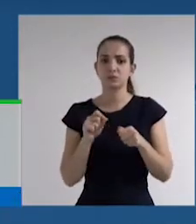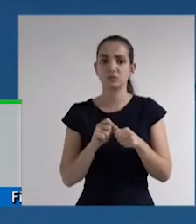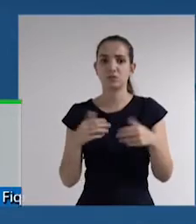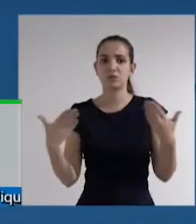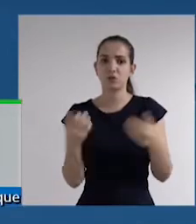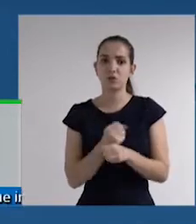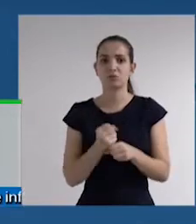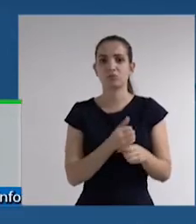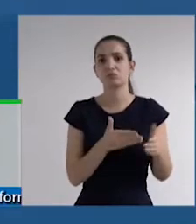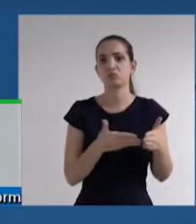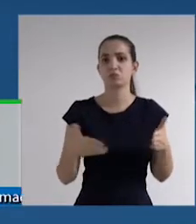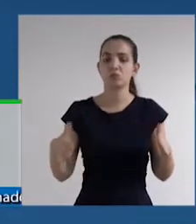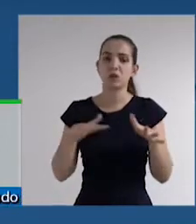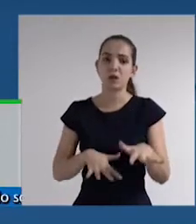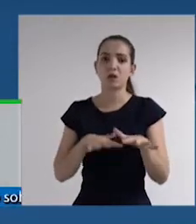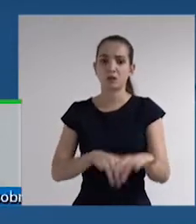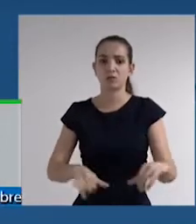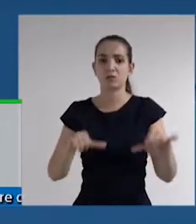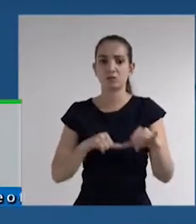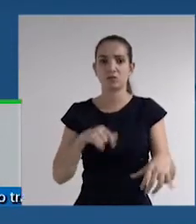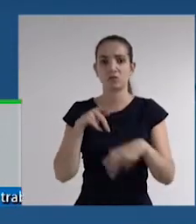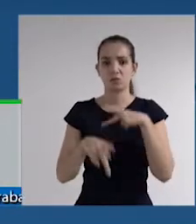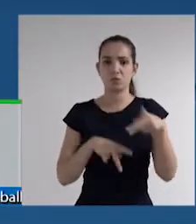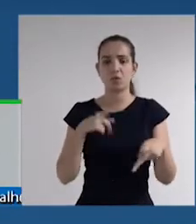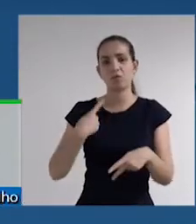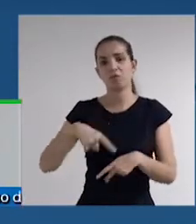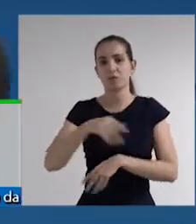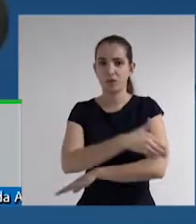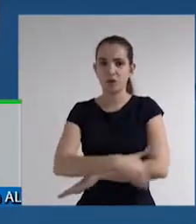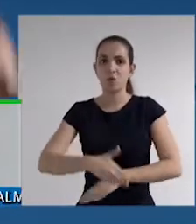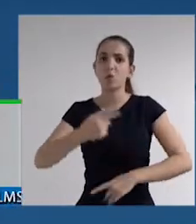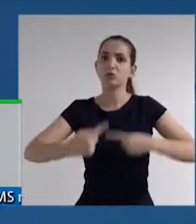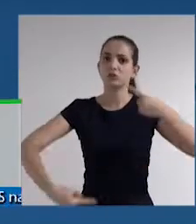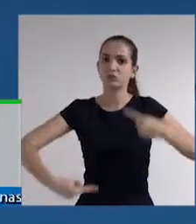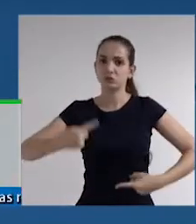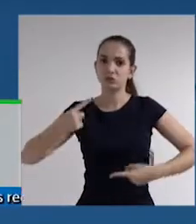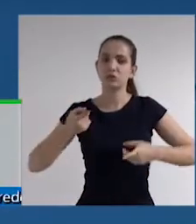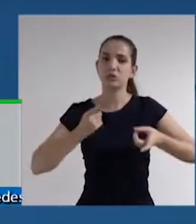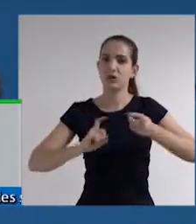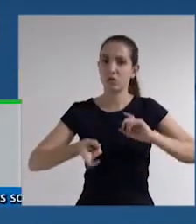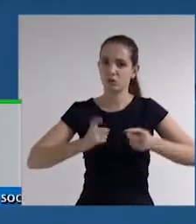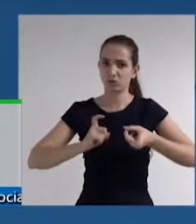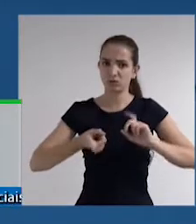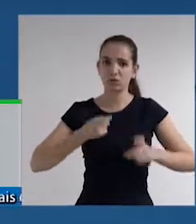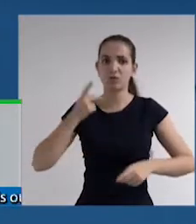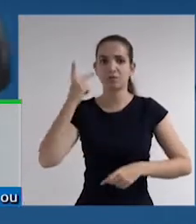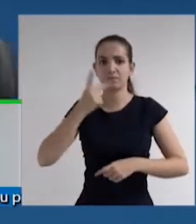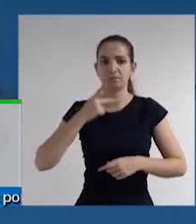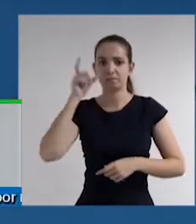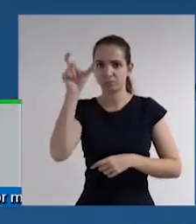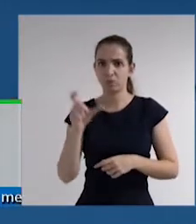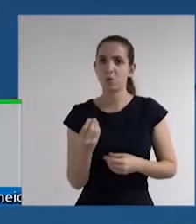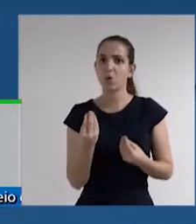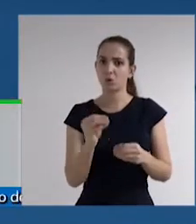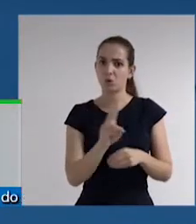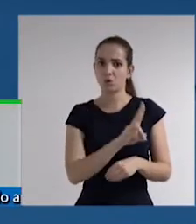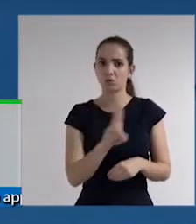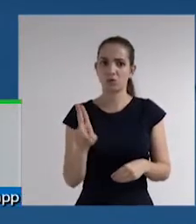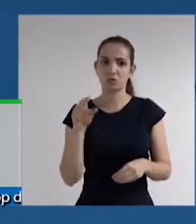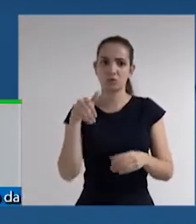desse ano. A população ir à rua discutir, mas discutir nas reuniões políticas, colocar seu nome para